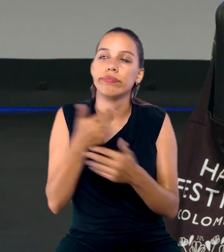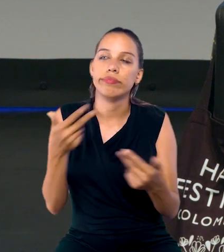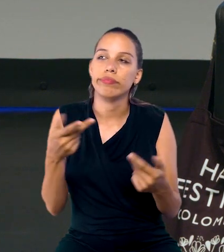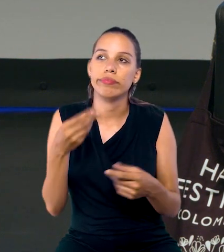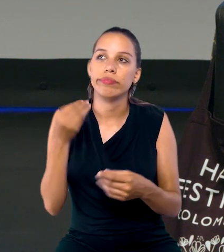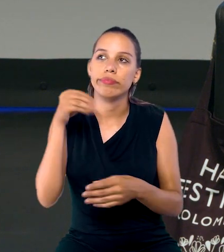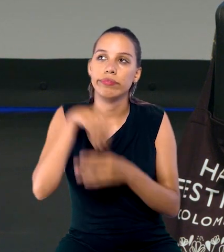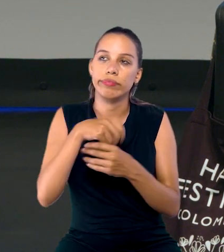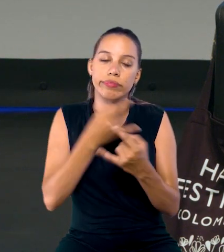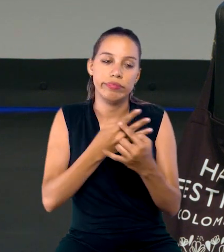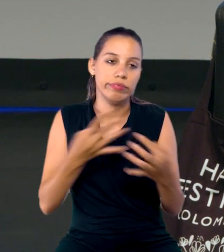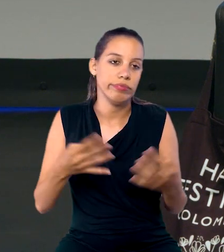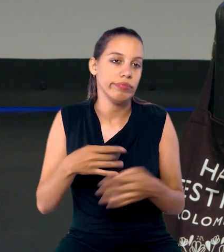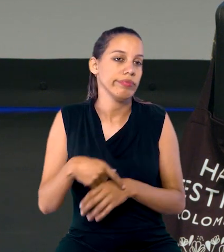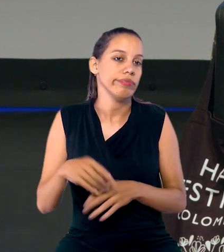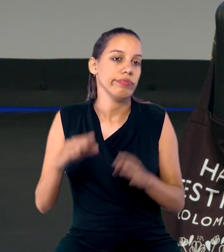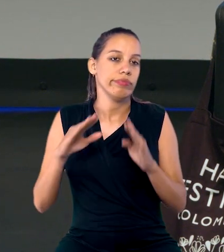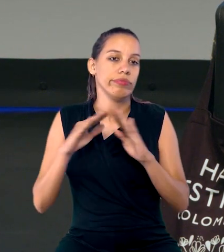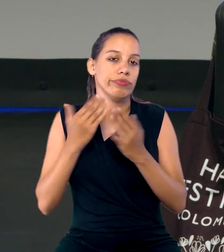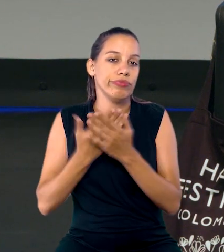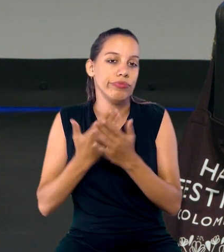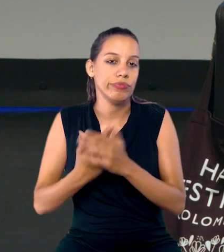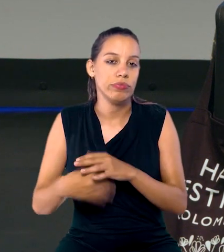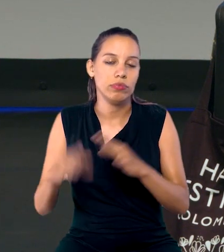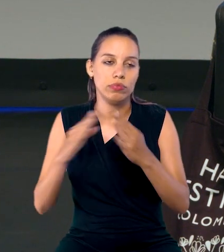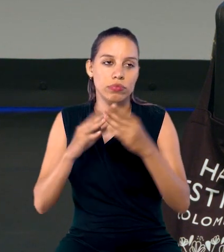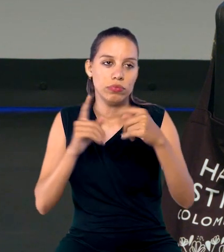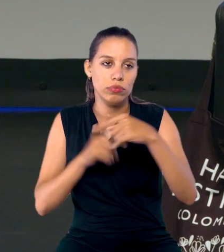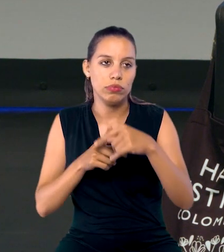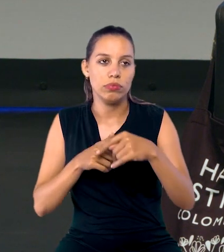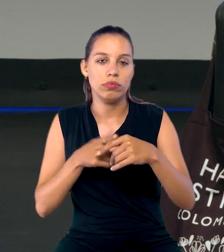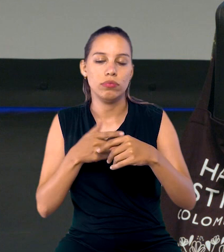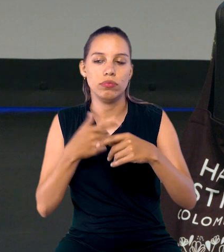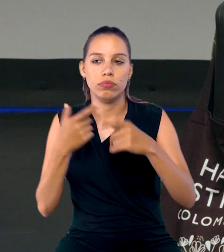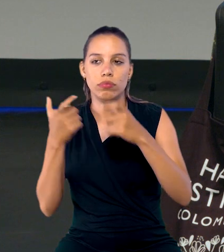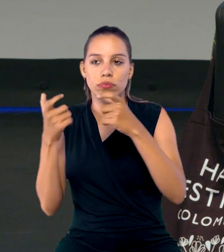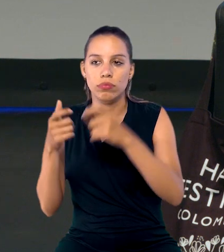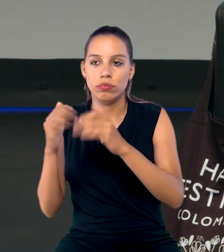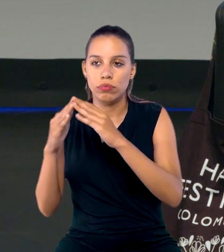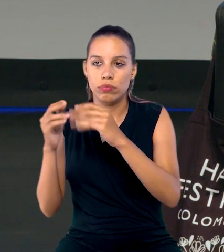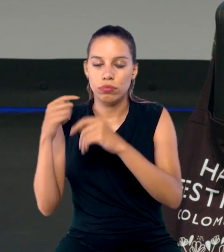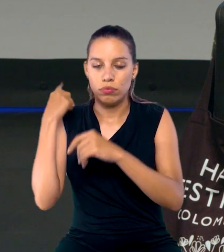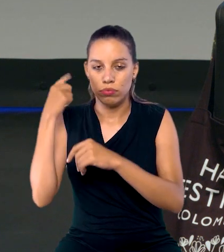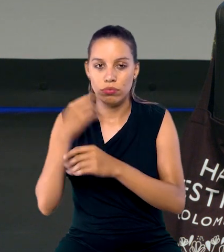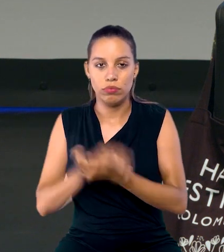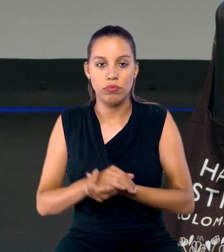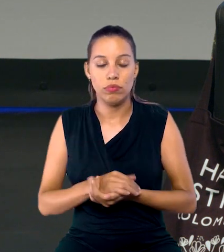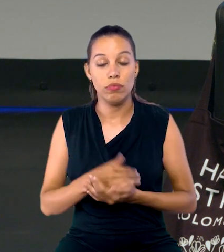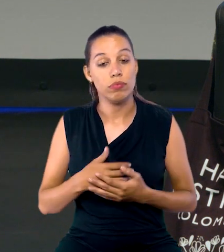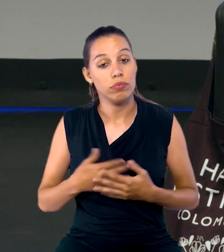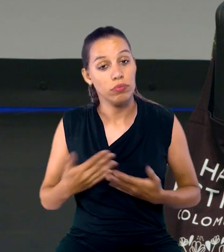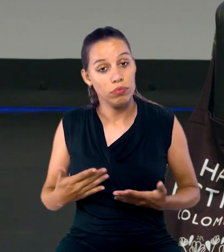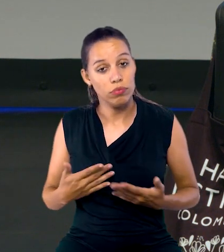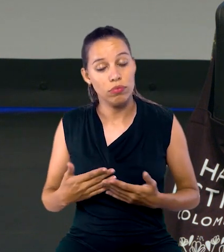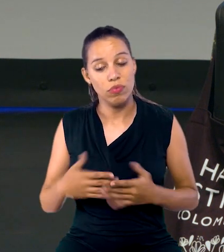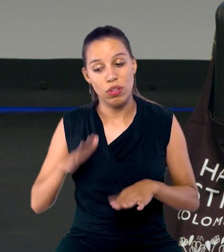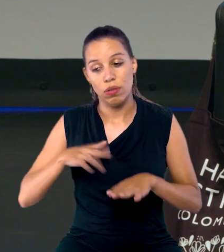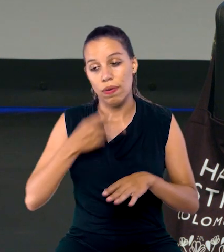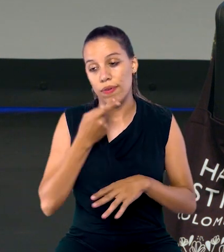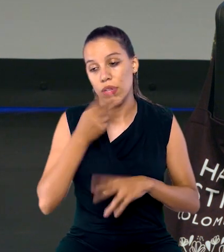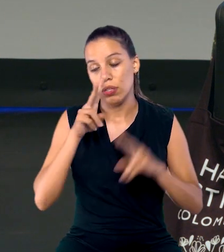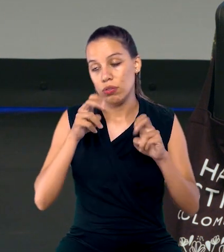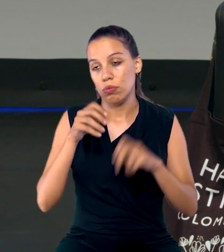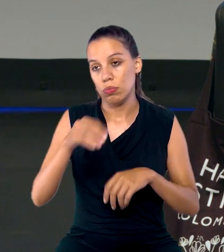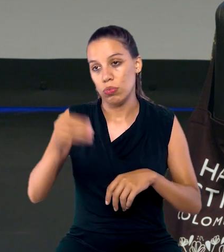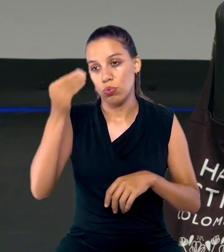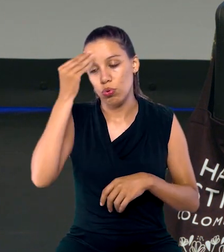manicômio, por vezes na escola, na igreja, né? Então, acho que ir além, né, dessa ideia de culpa, porque a culpa às vezes tem isso, né? Você